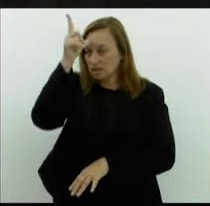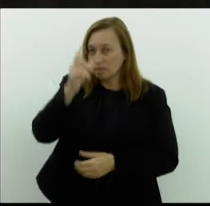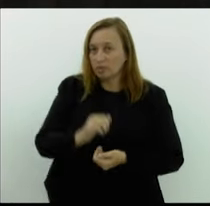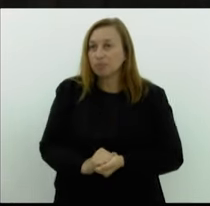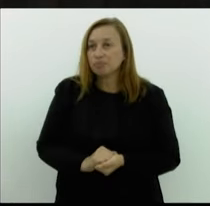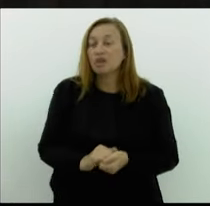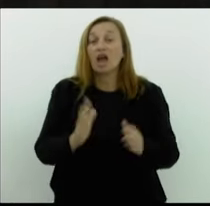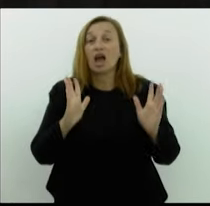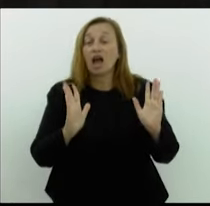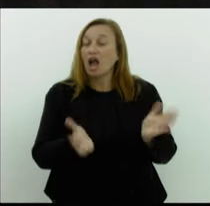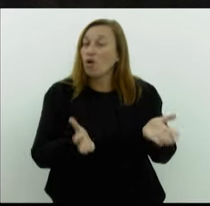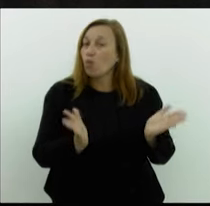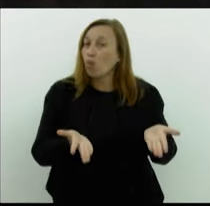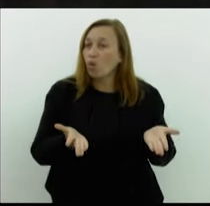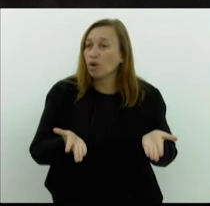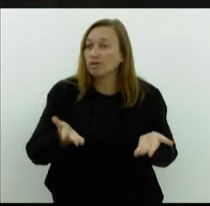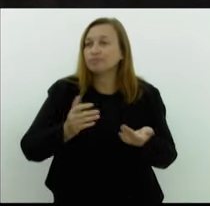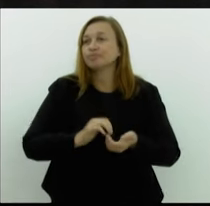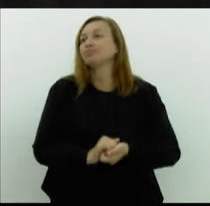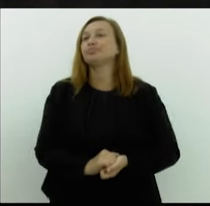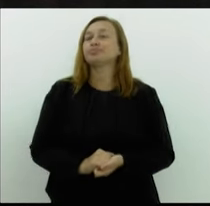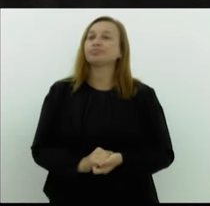Agora vamos aos aspectos